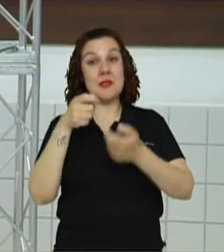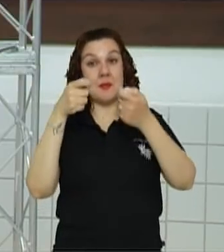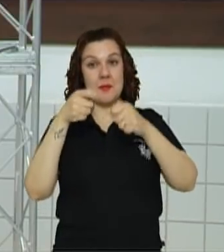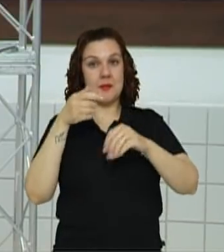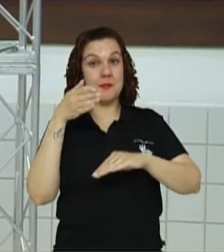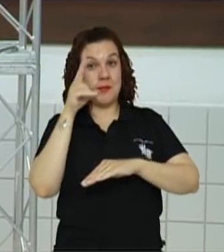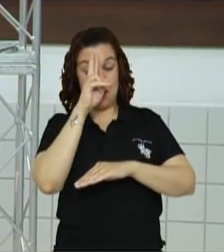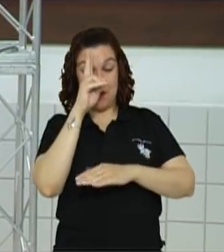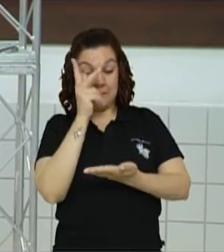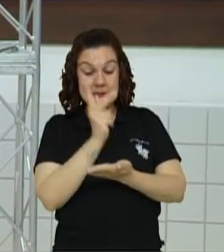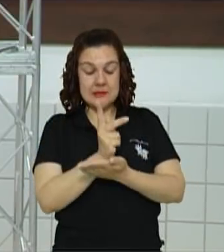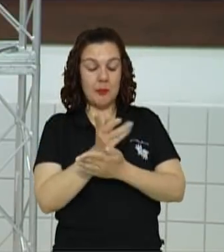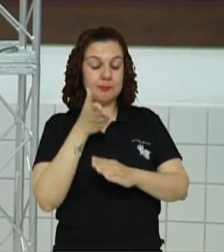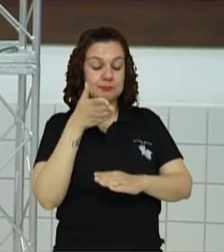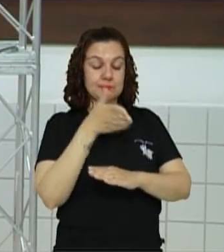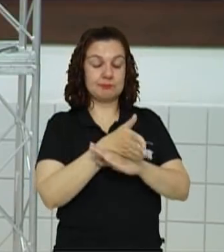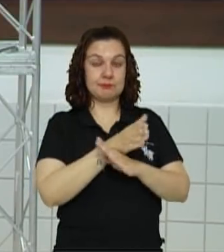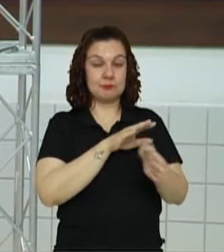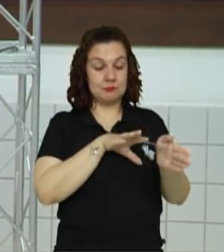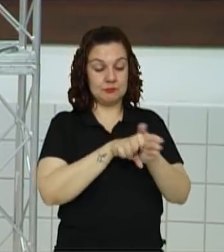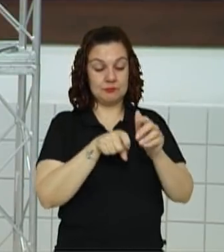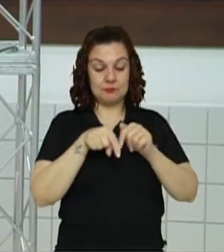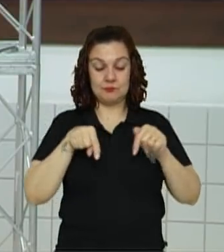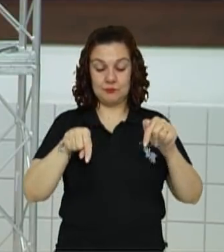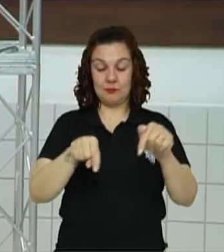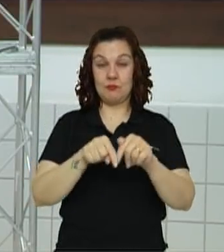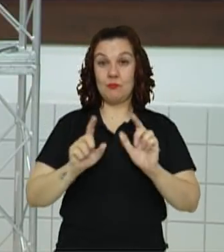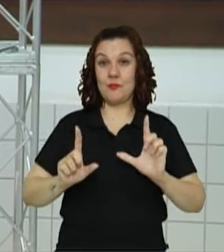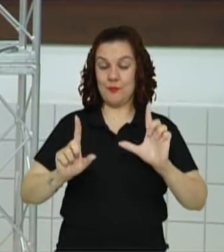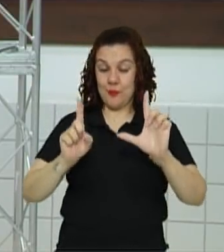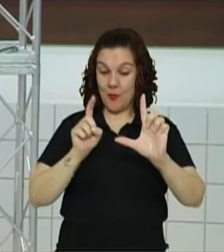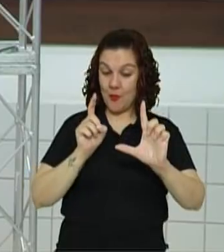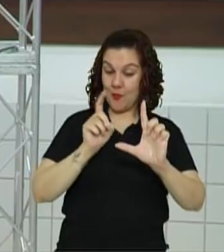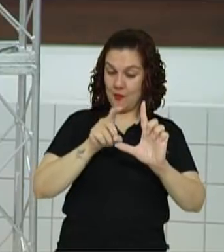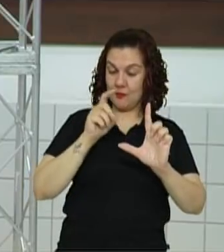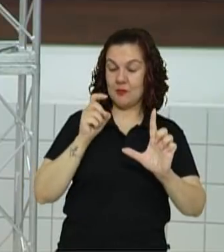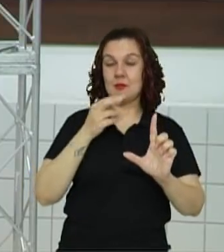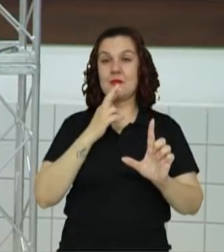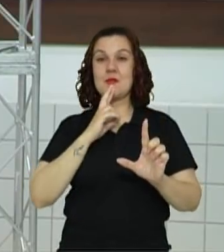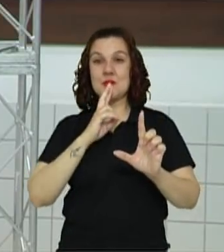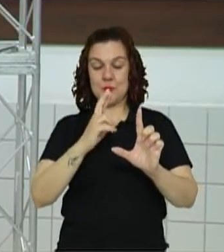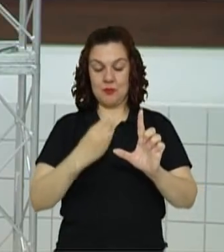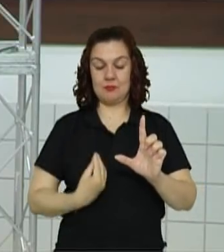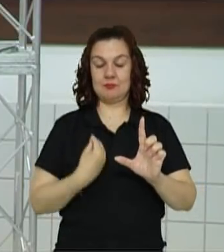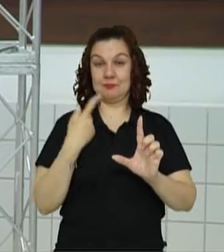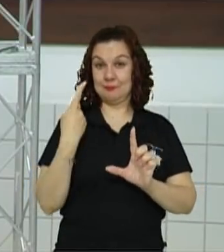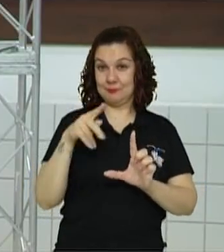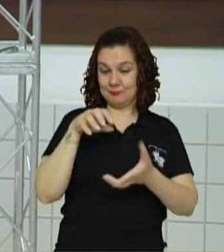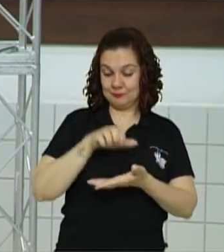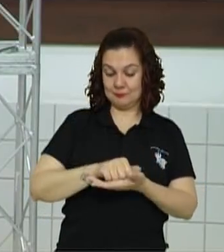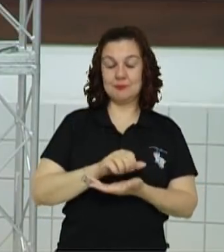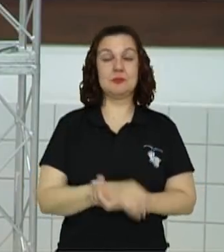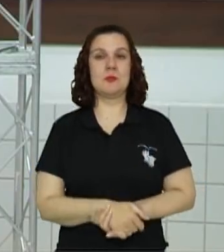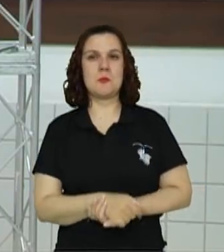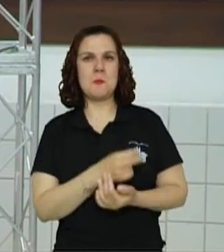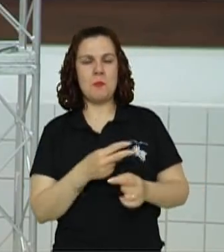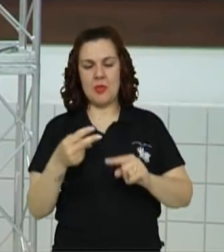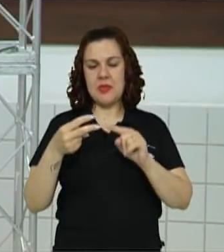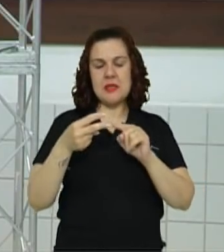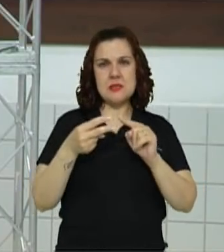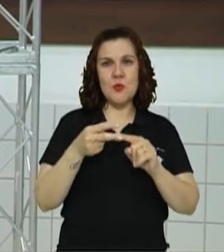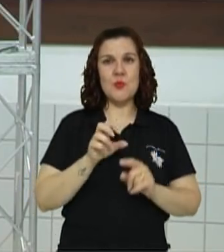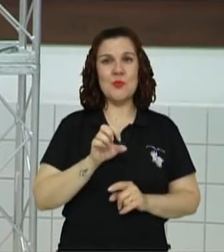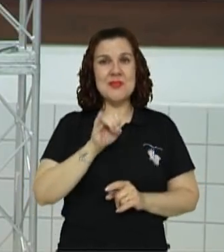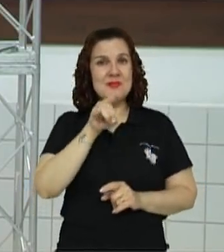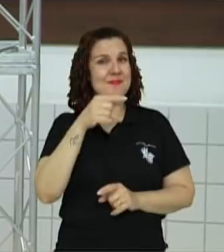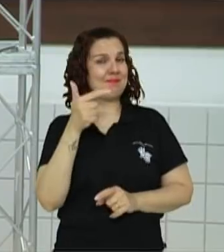deve lembrar de acessar a atividade proposta no Classroom para garantir sua presença. Segundo recado,